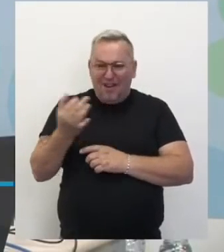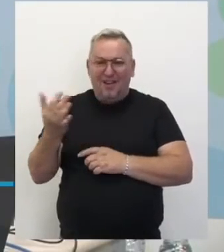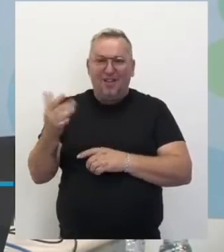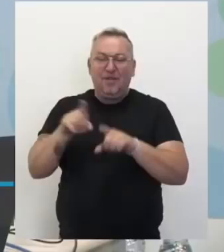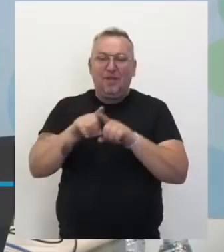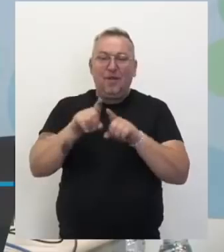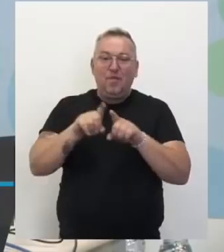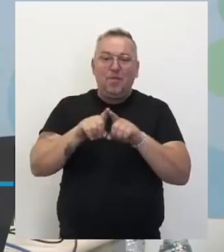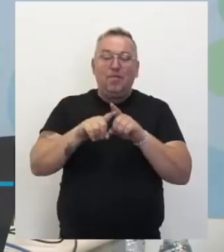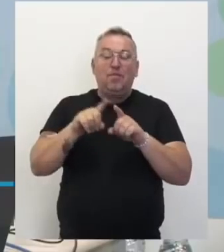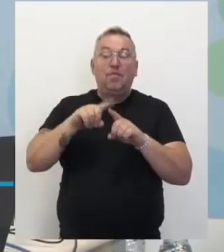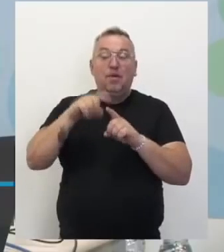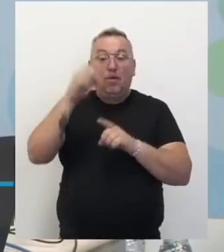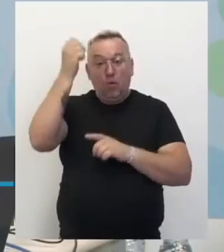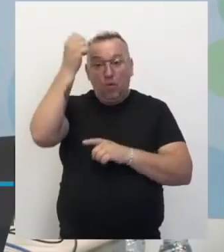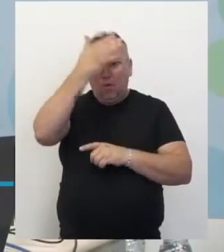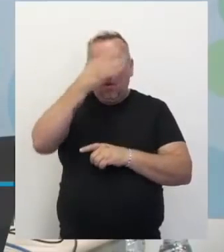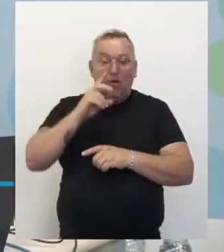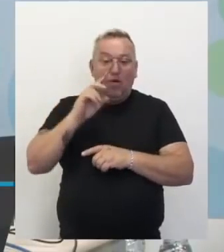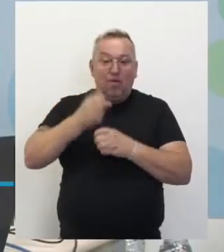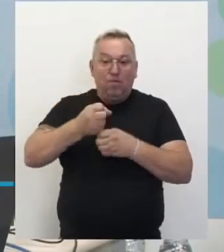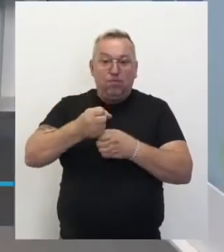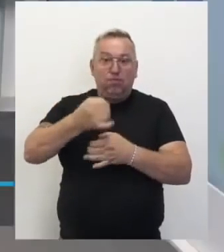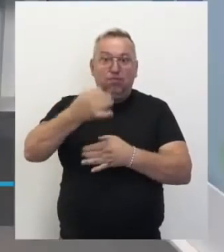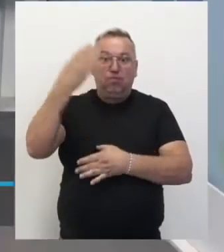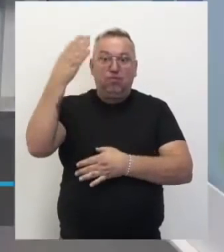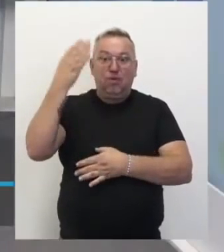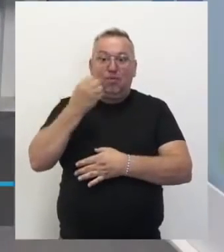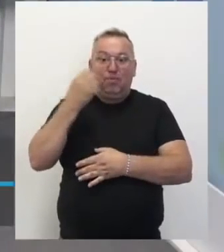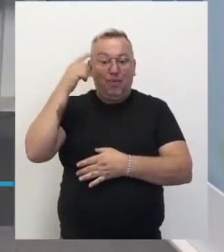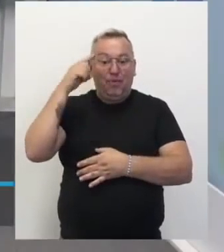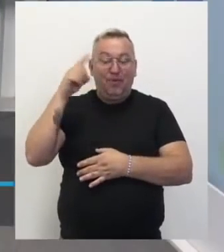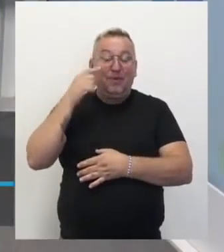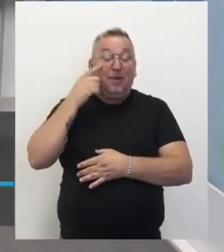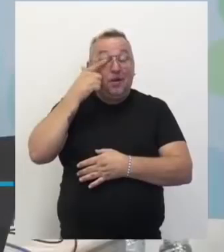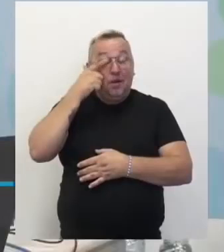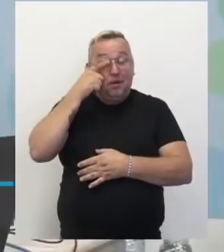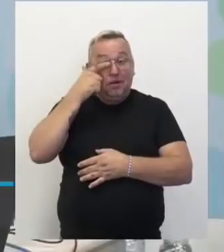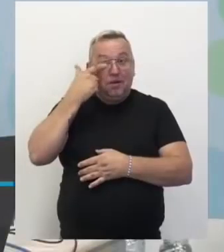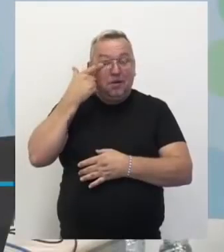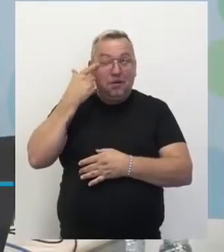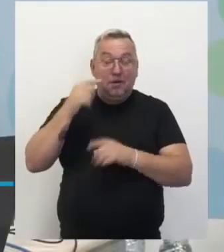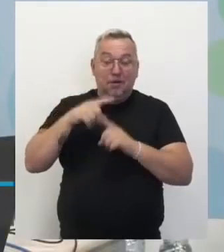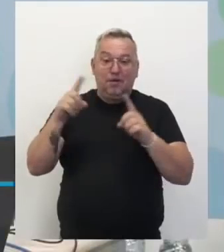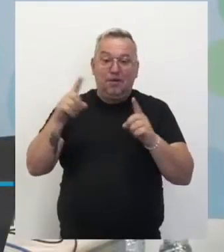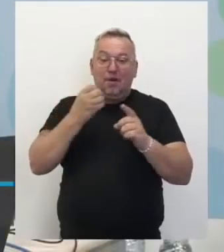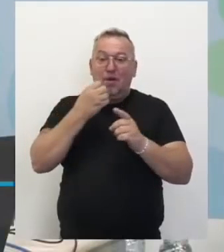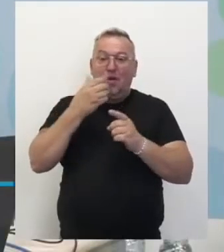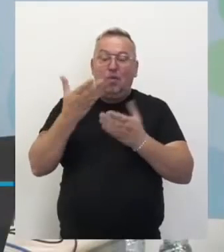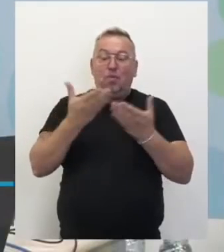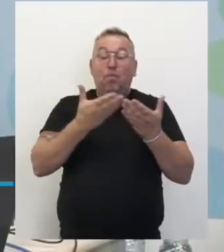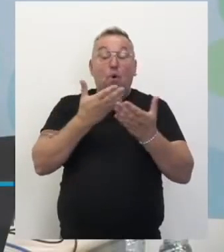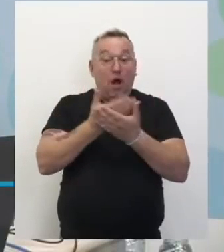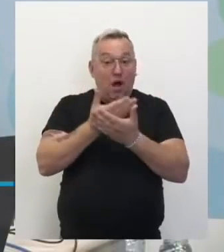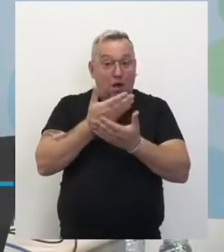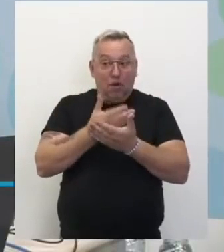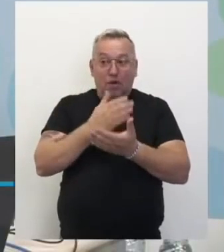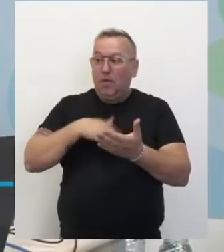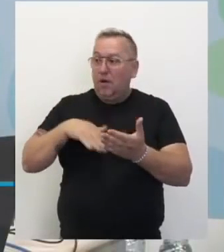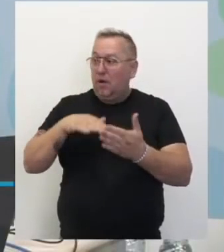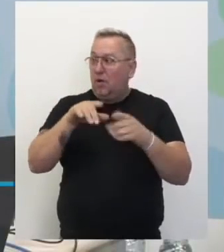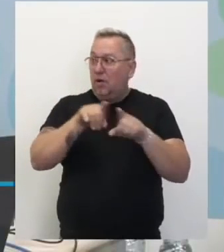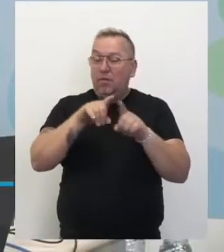Edjoel logo começou a aula, já explodiu aqui um monte de bom dia. Então, pessoal, feliz da vida a todo pique. Então, desejo a todos uma boa aula aí, que a